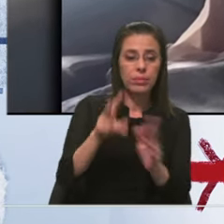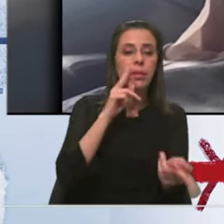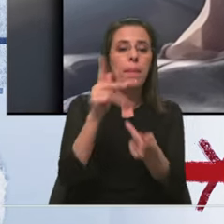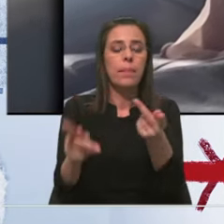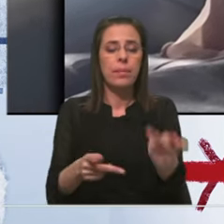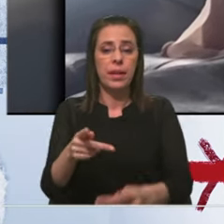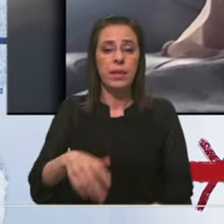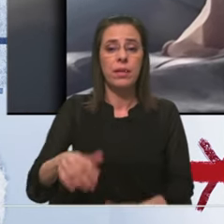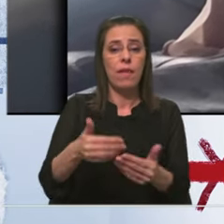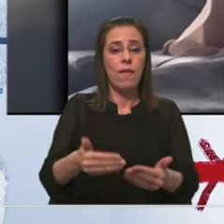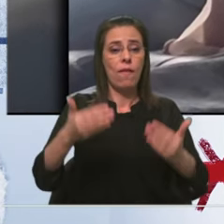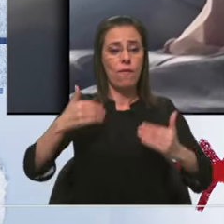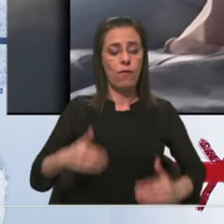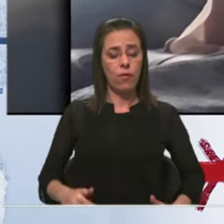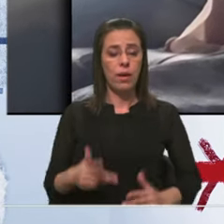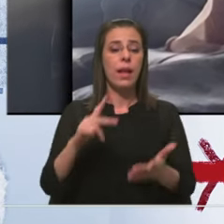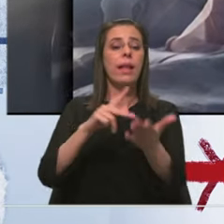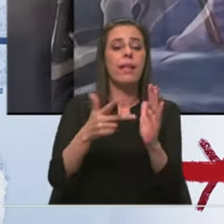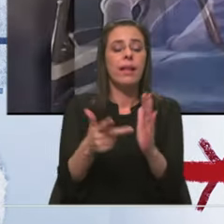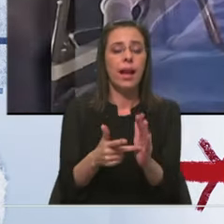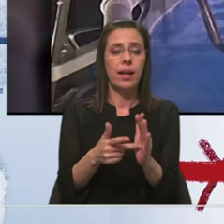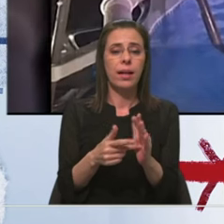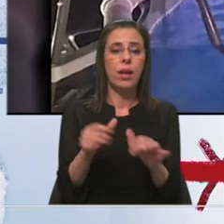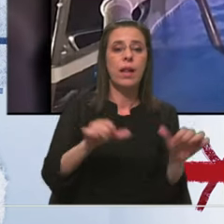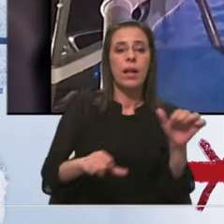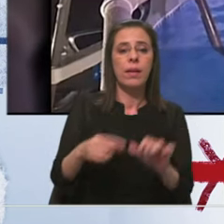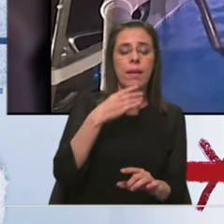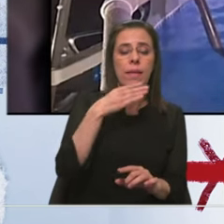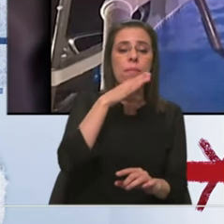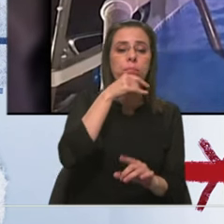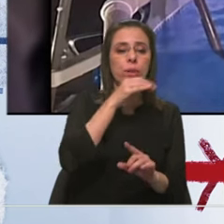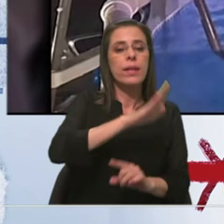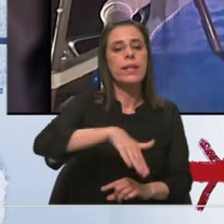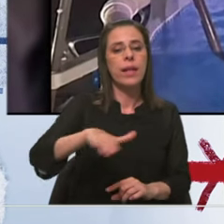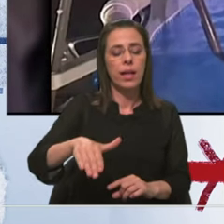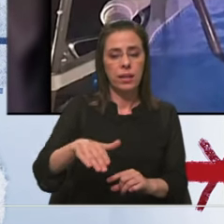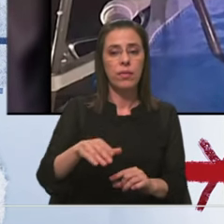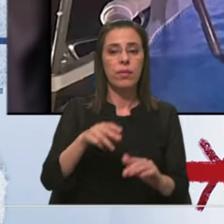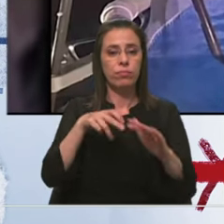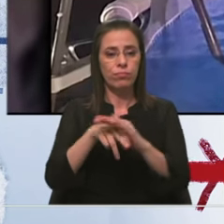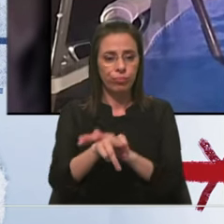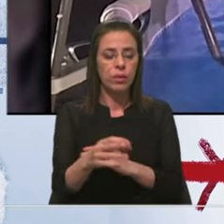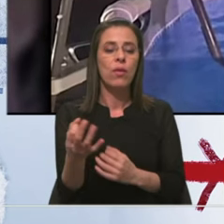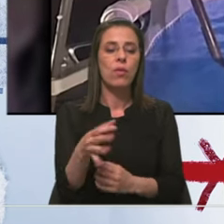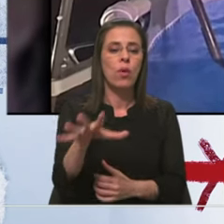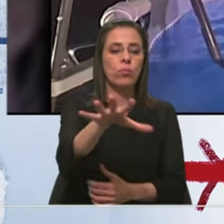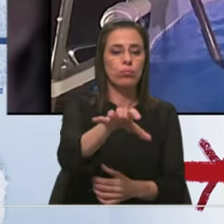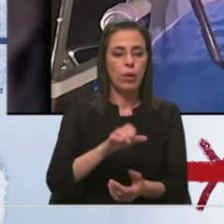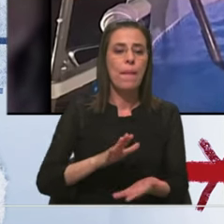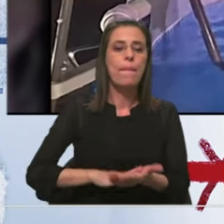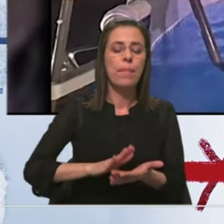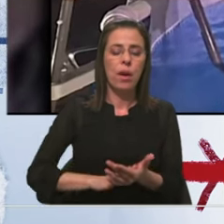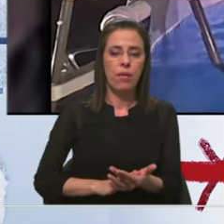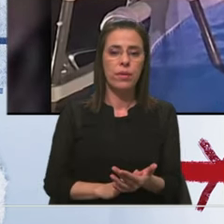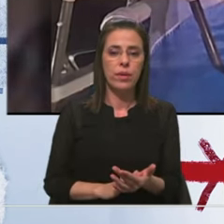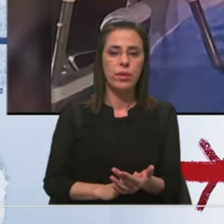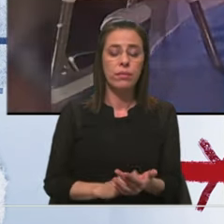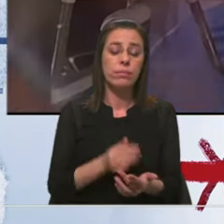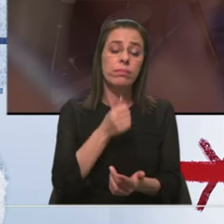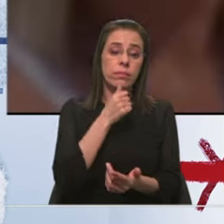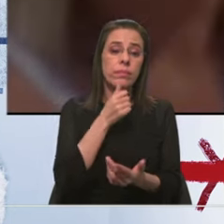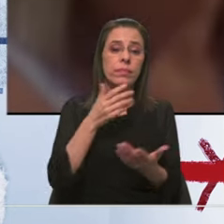obviamente aqui do exterior Quando os técnicos da da do laboratório da polícia científica recolheram Então essas provas que podiam